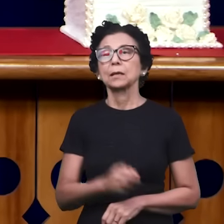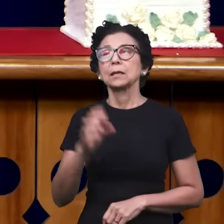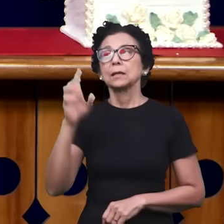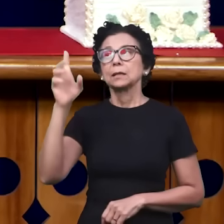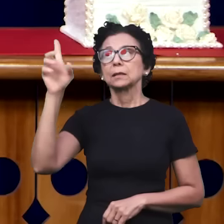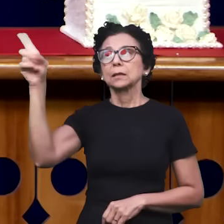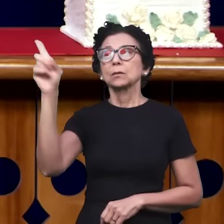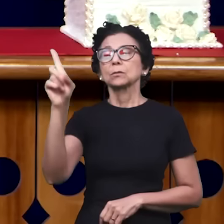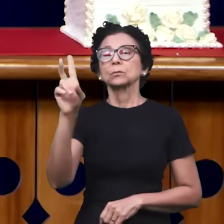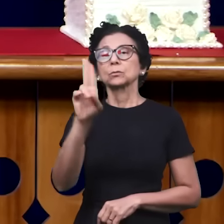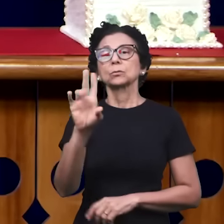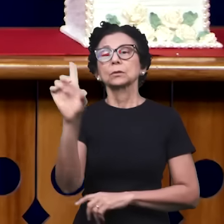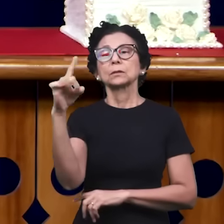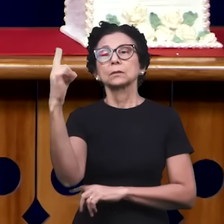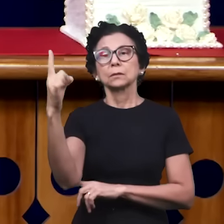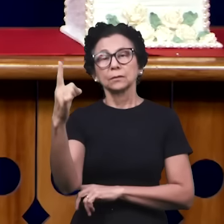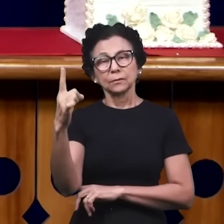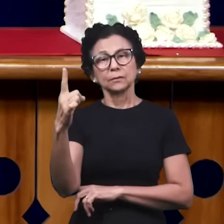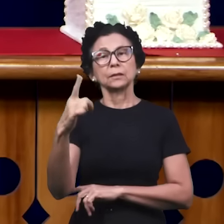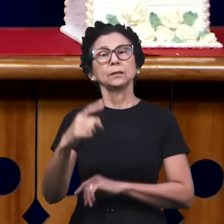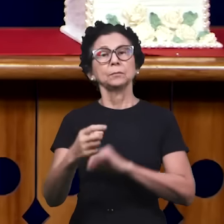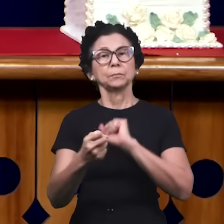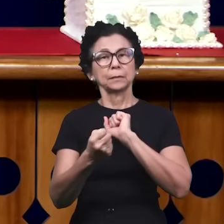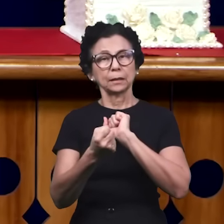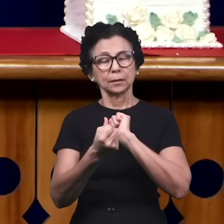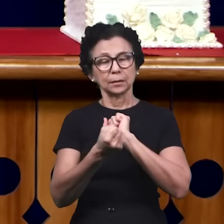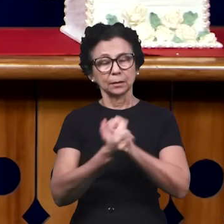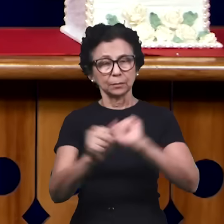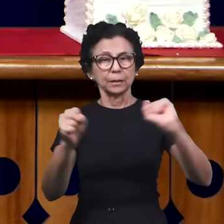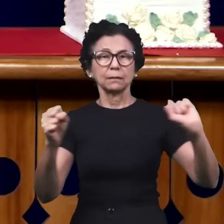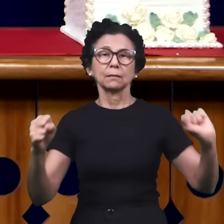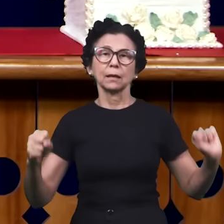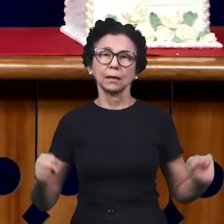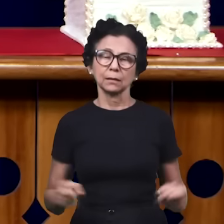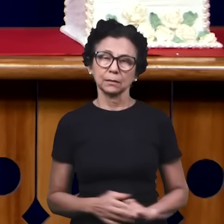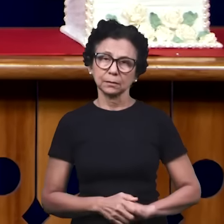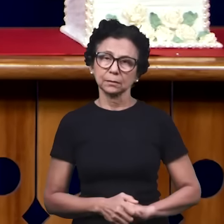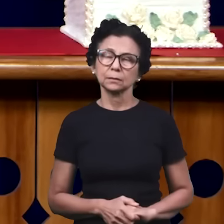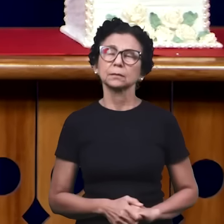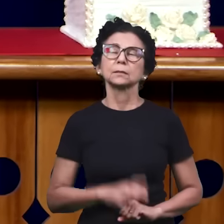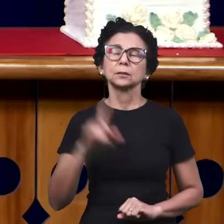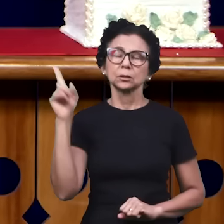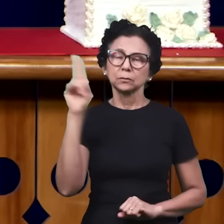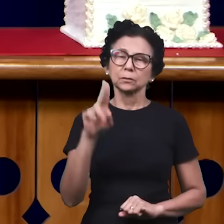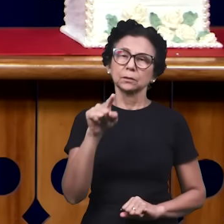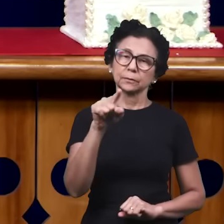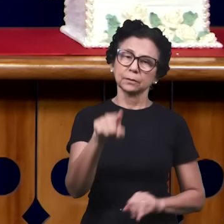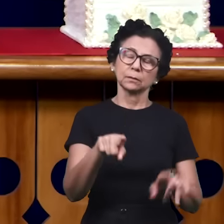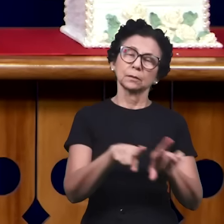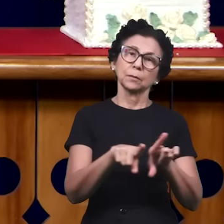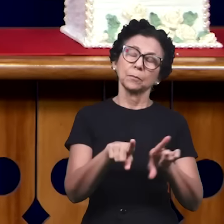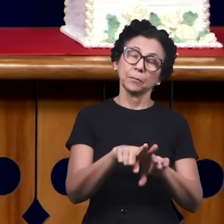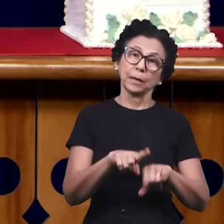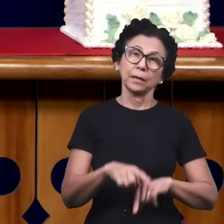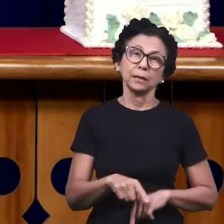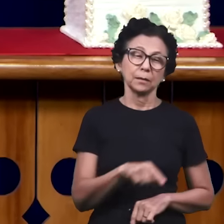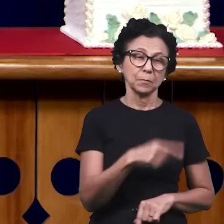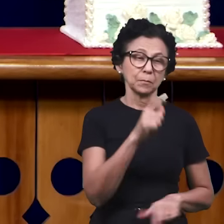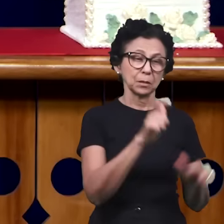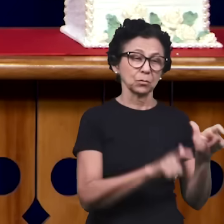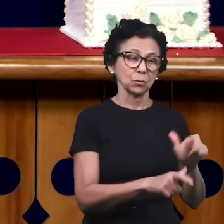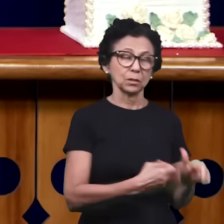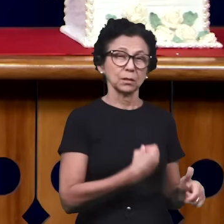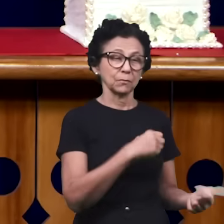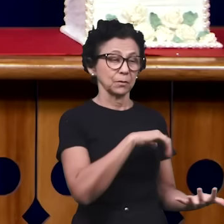Senhor também vai operar através da sua vida, no meio daqueles que estão à sua volta, para libertar a pessoa daquilo que é a escravidão desse mundo,